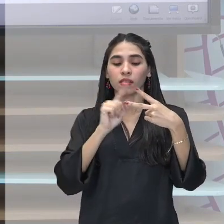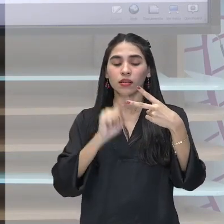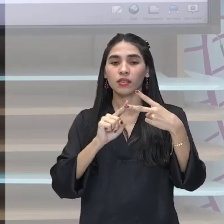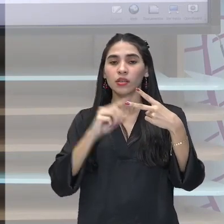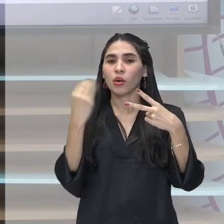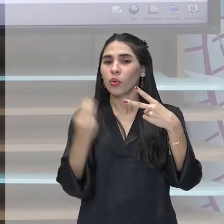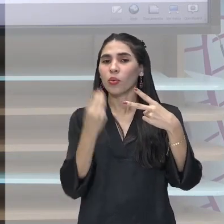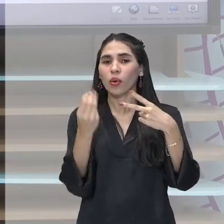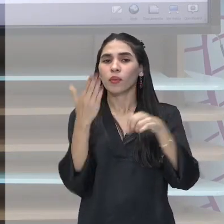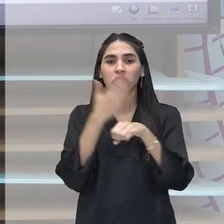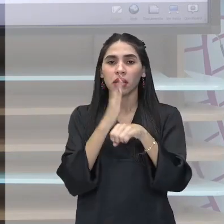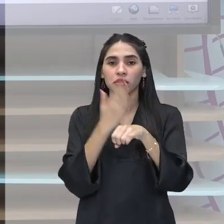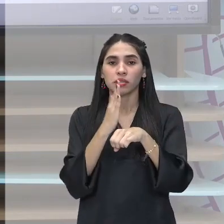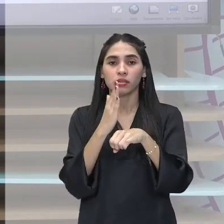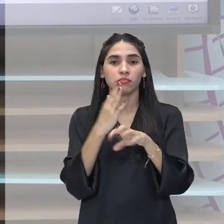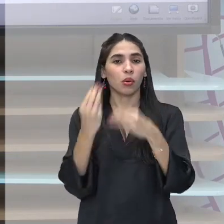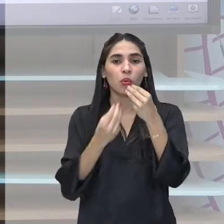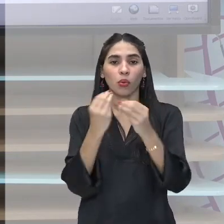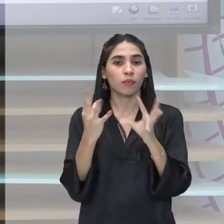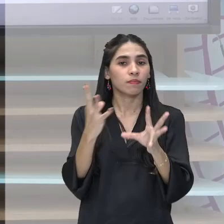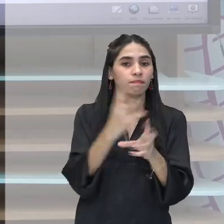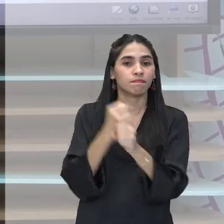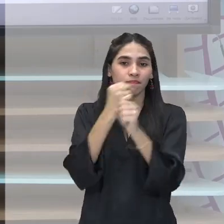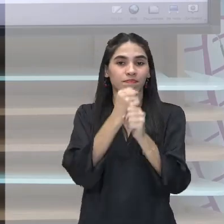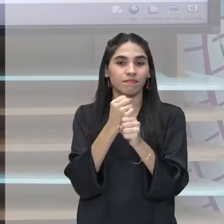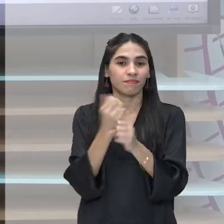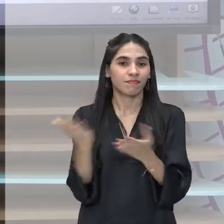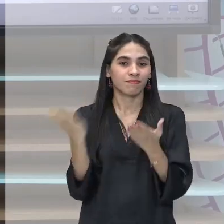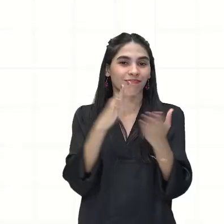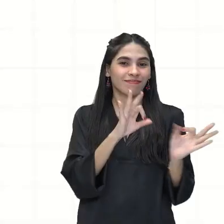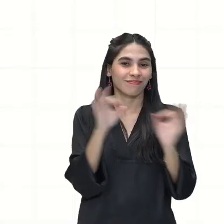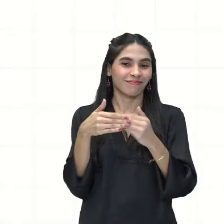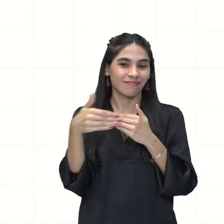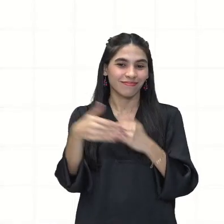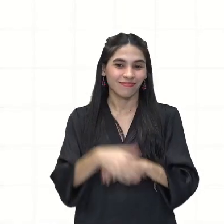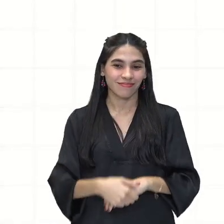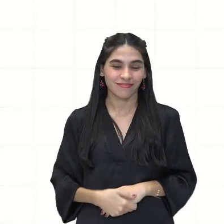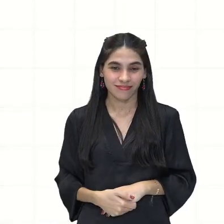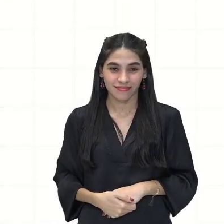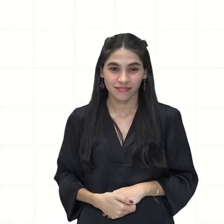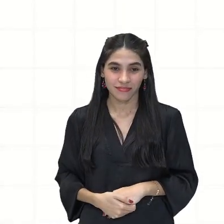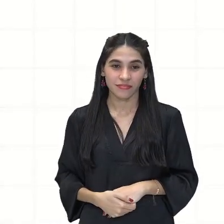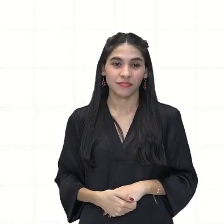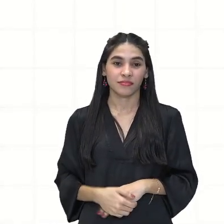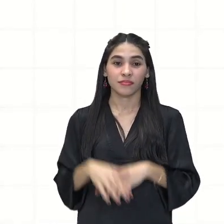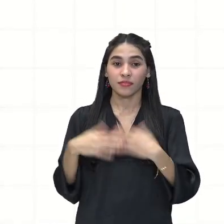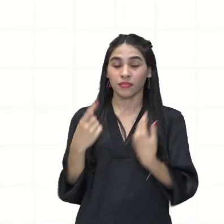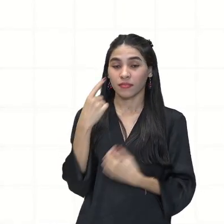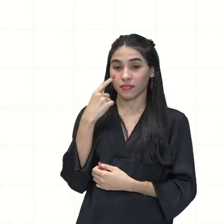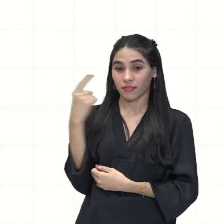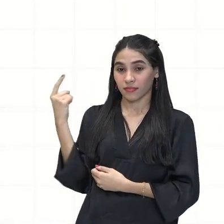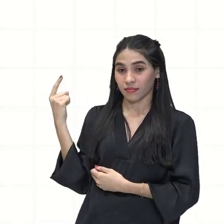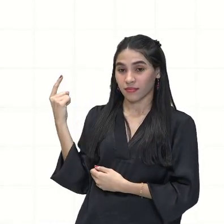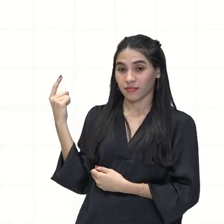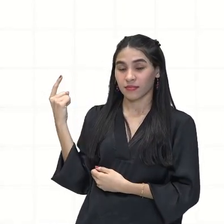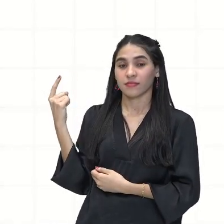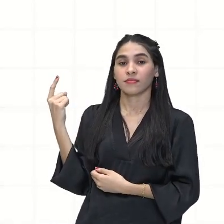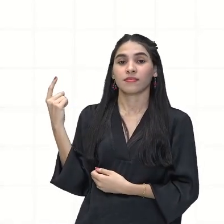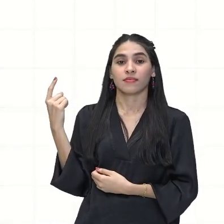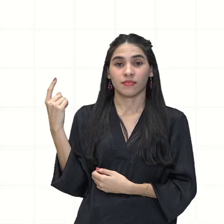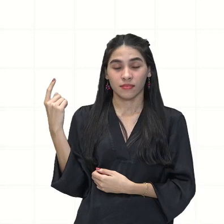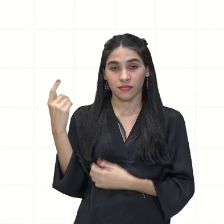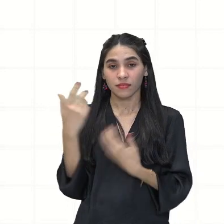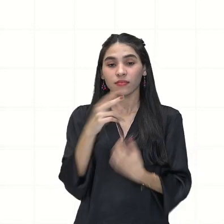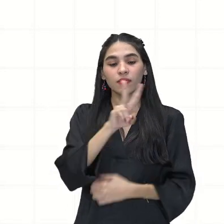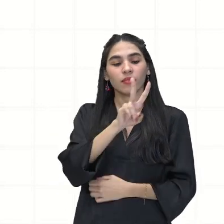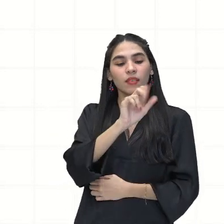Como calculá-las? Me segue, moçada! Então, olha só, vamos à